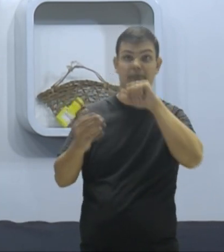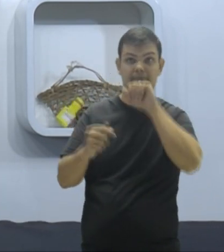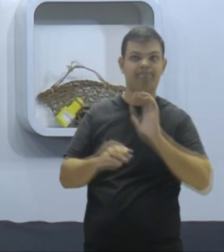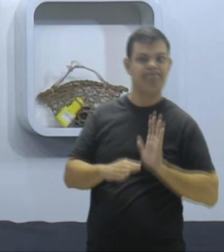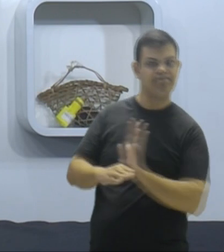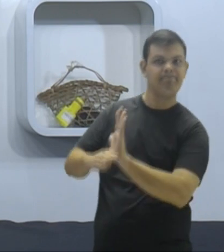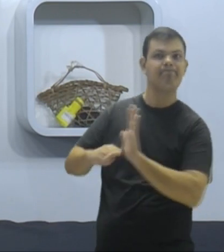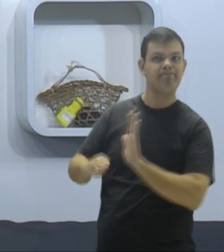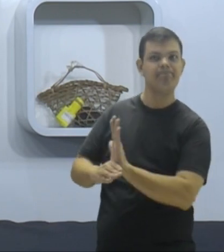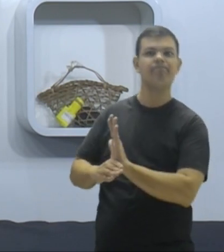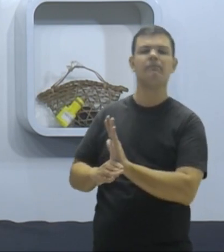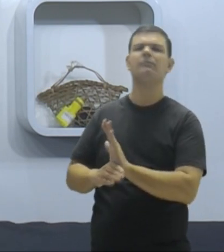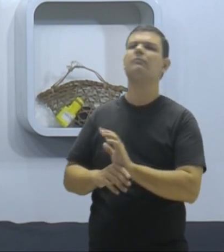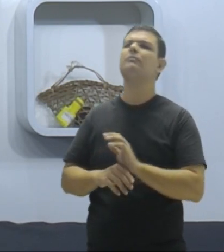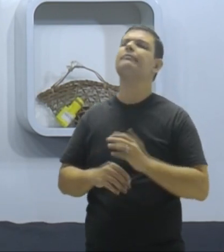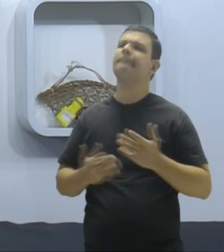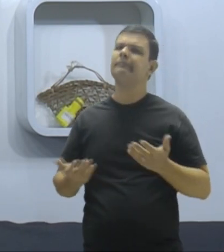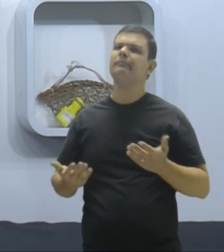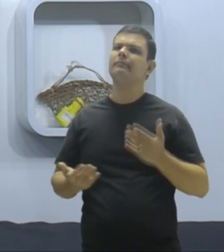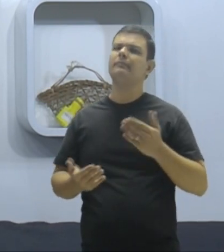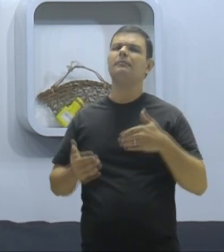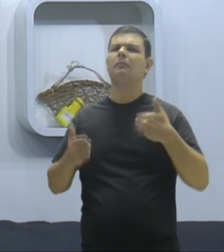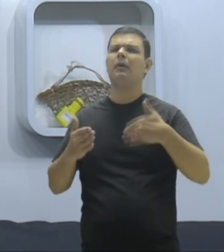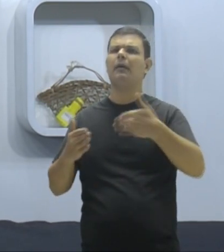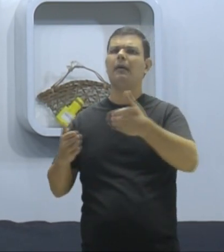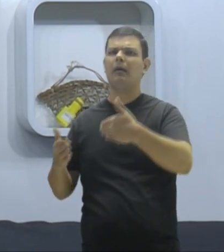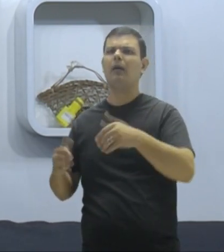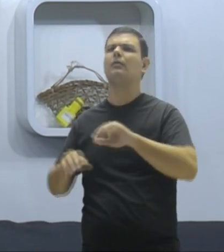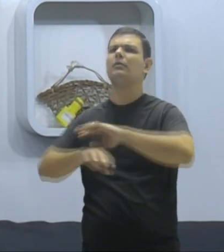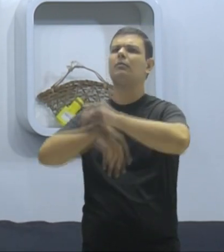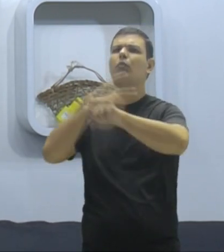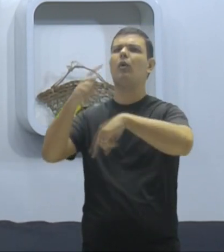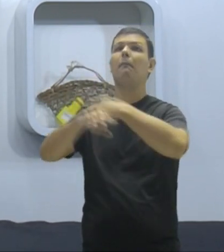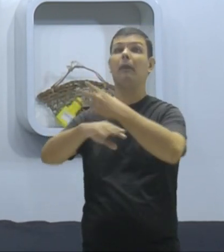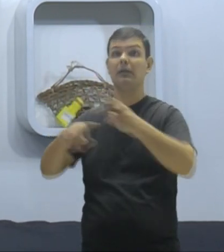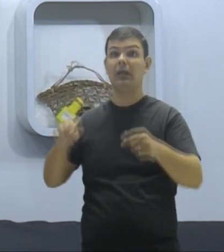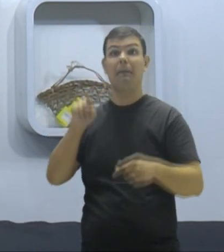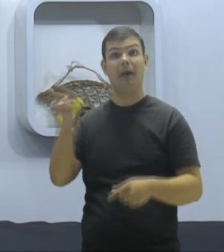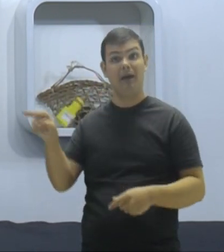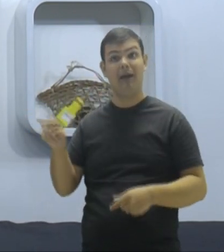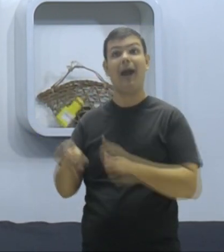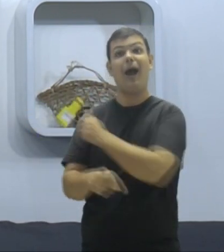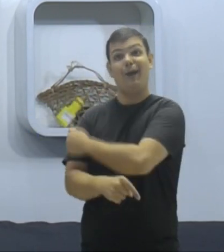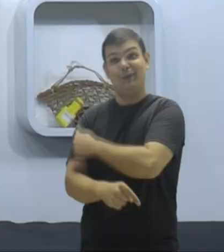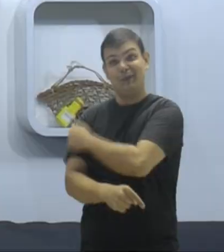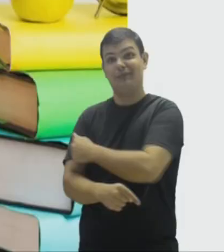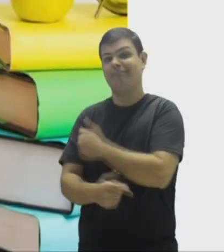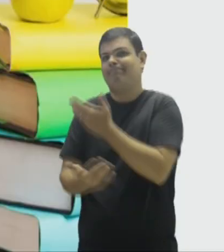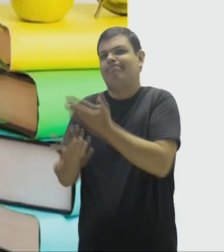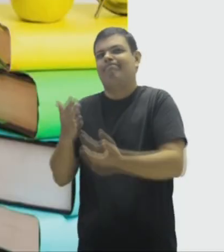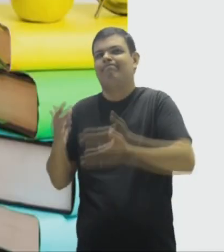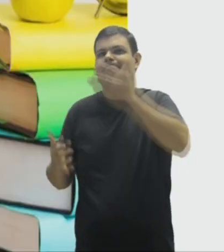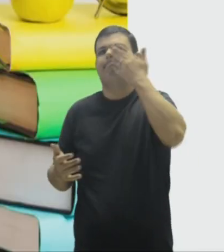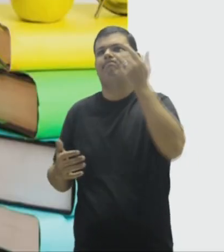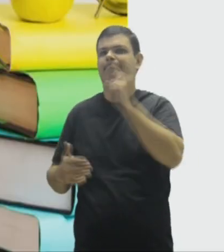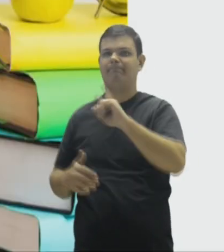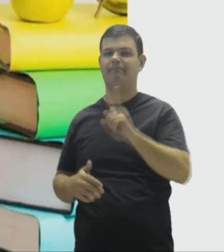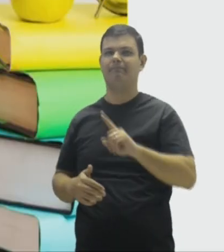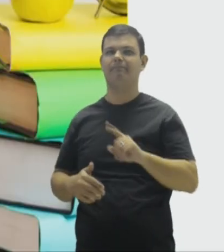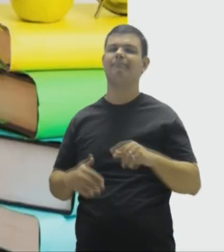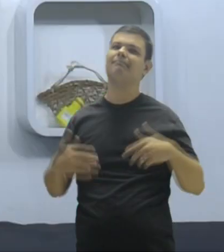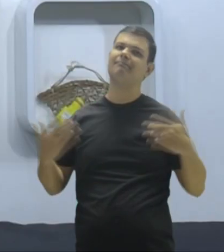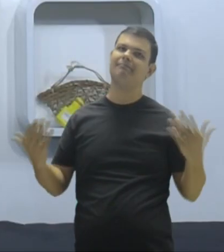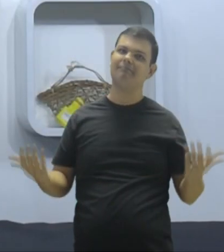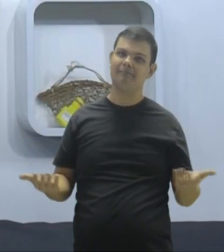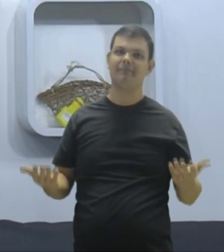tudo vai passar e o seu filho não pode se prejudicar com isso. E esse é um momento importante para o nosso aprendizado, ok? Então,